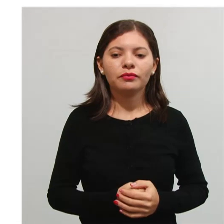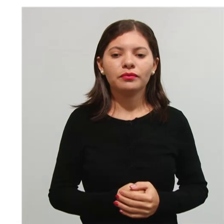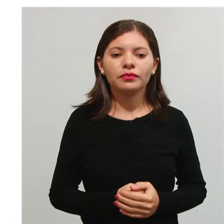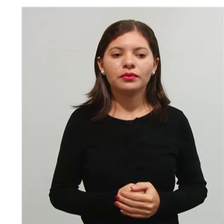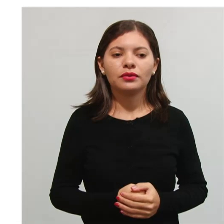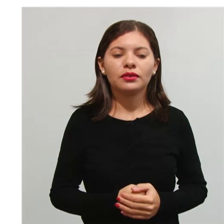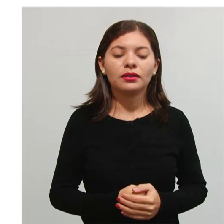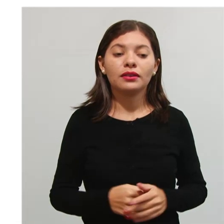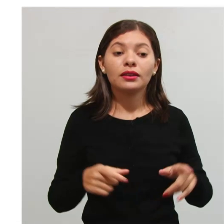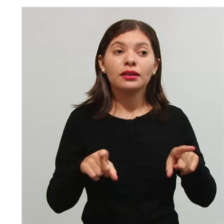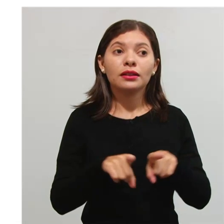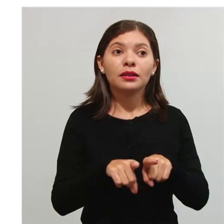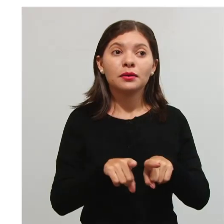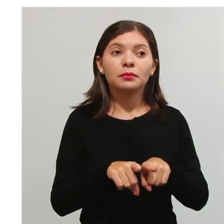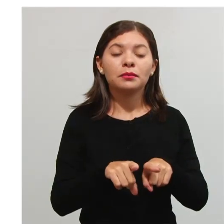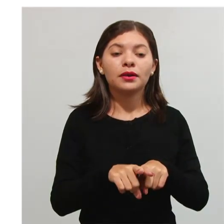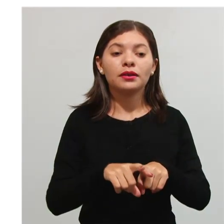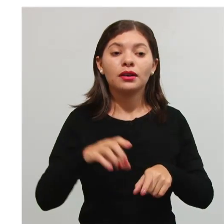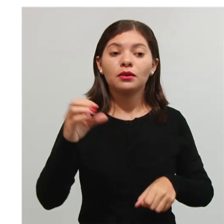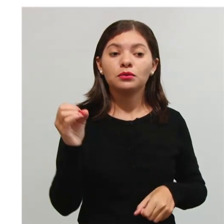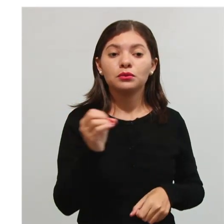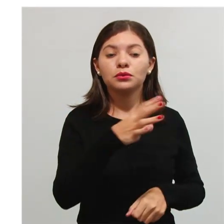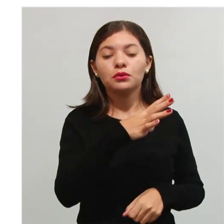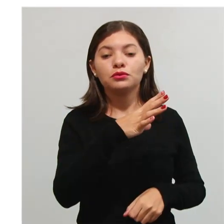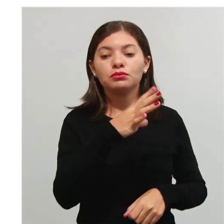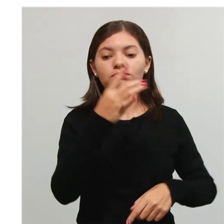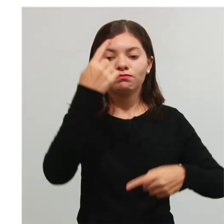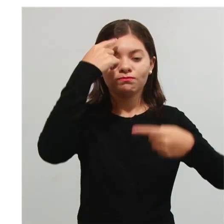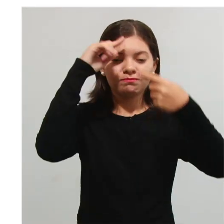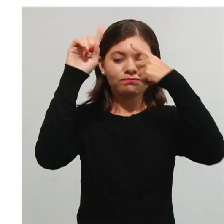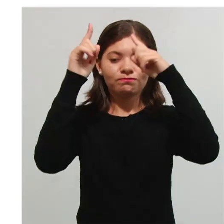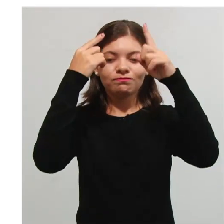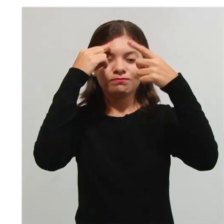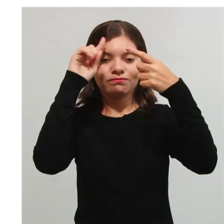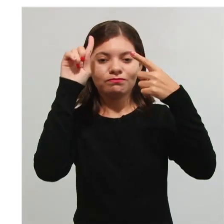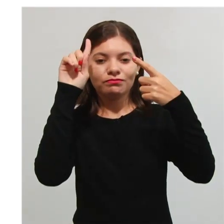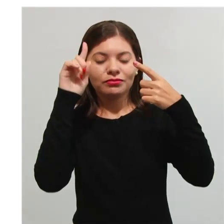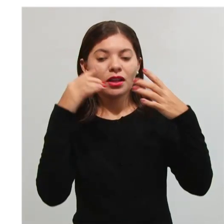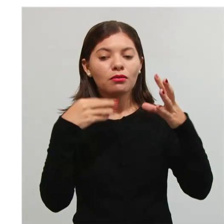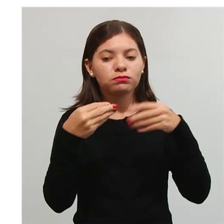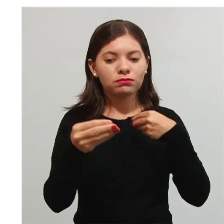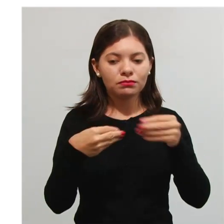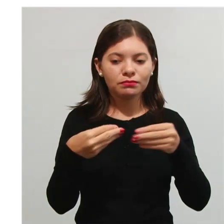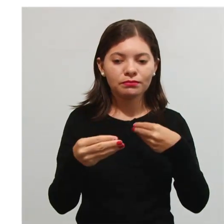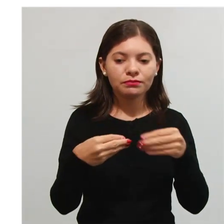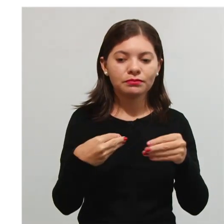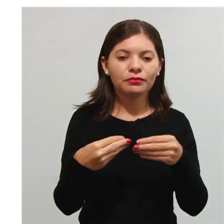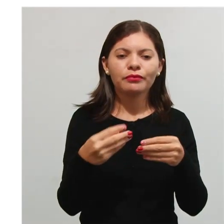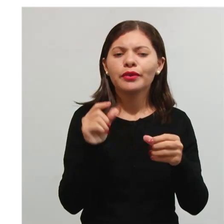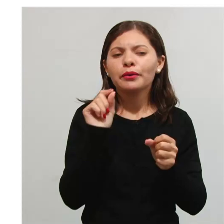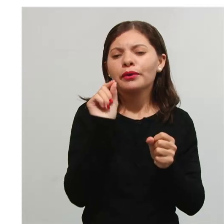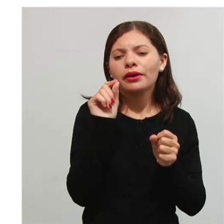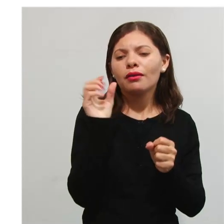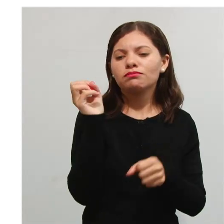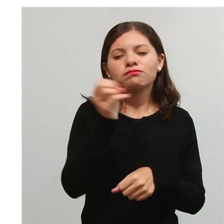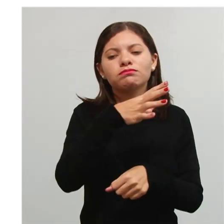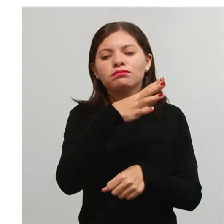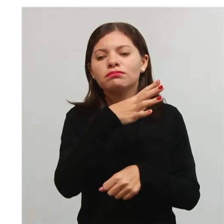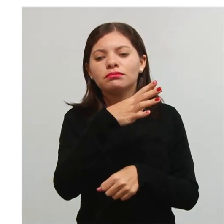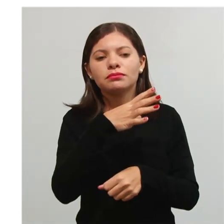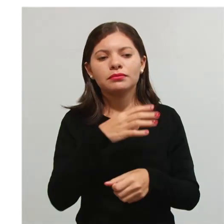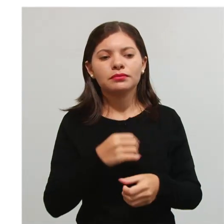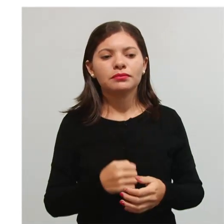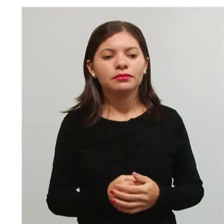ele também se faz da inovação, da criatividade e da flexibilidade. O que é a inovação, professor?